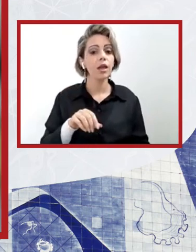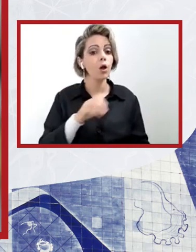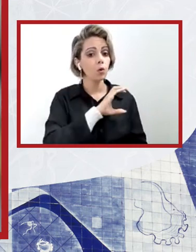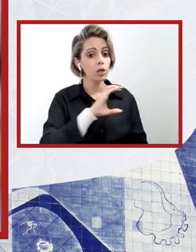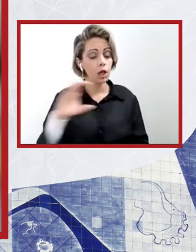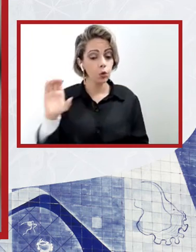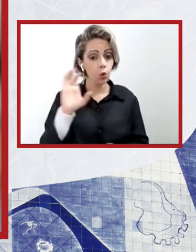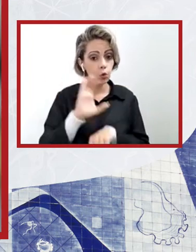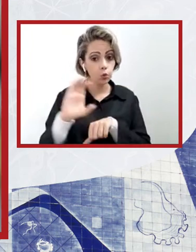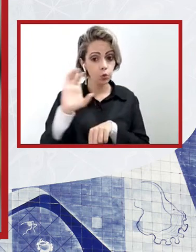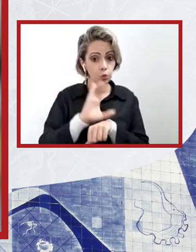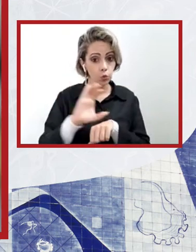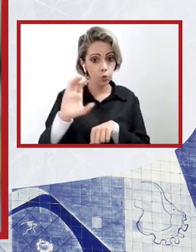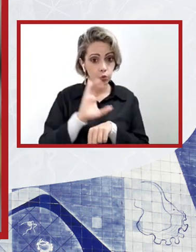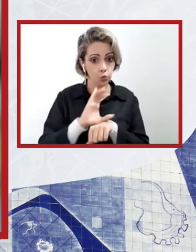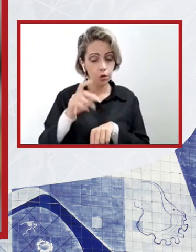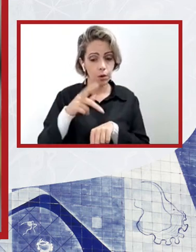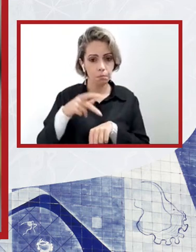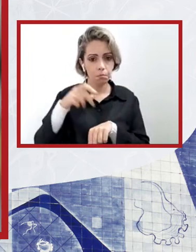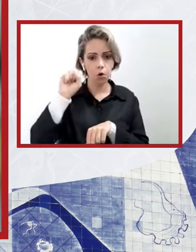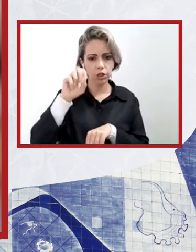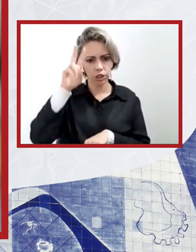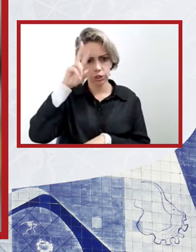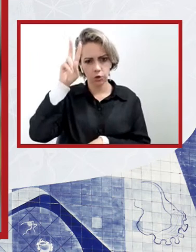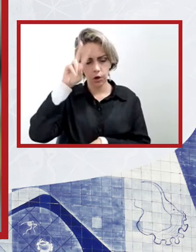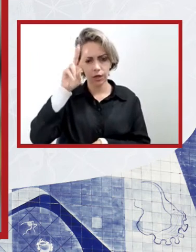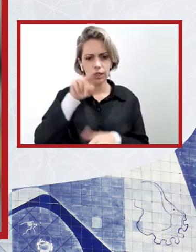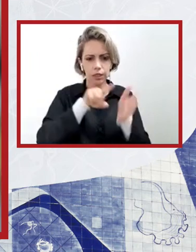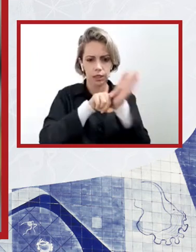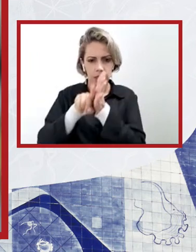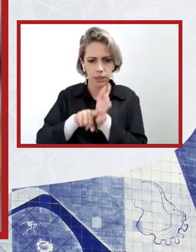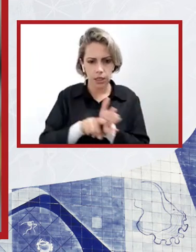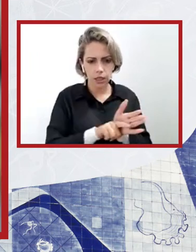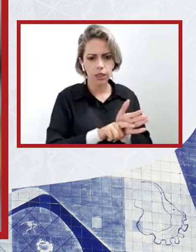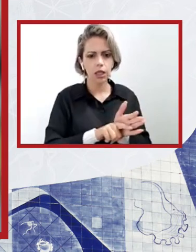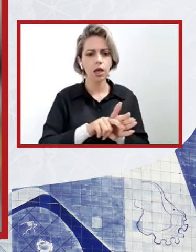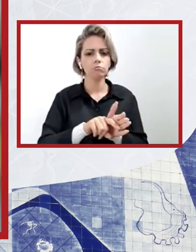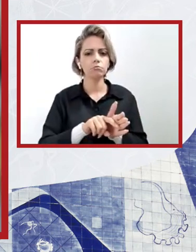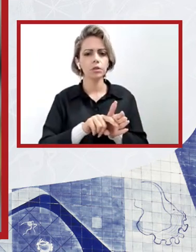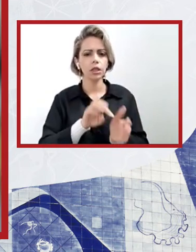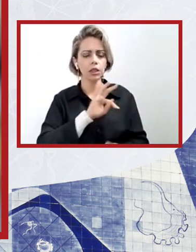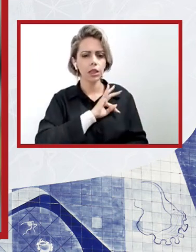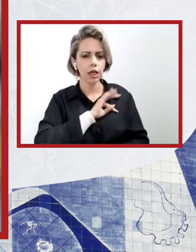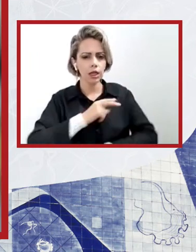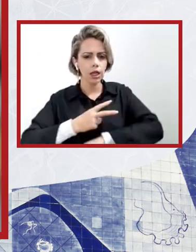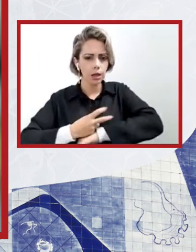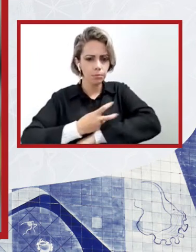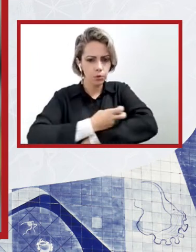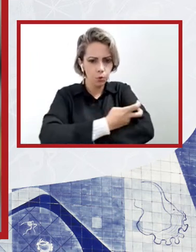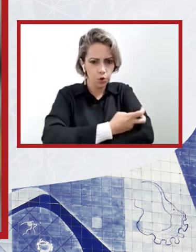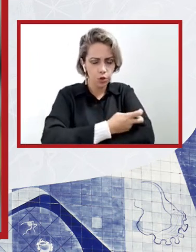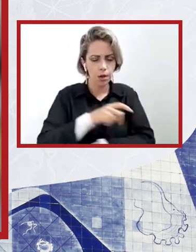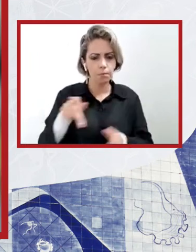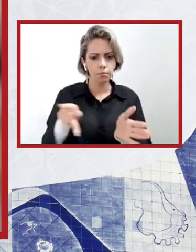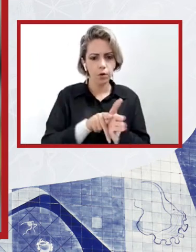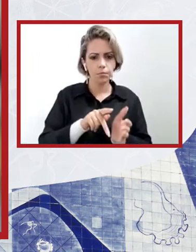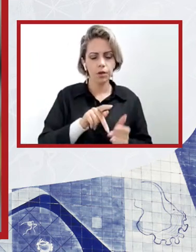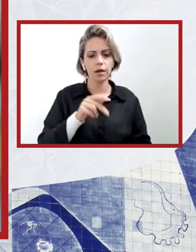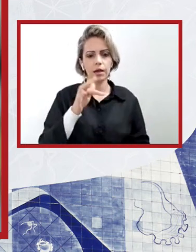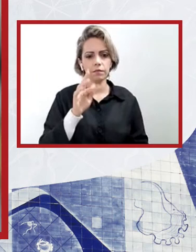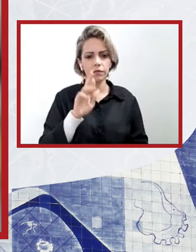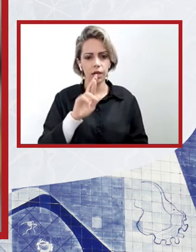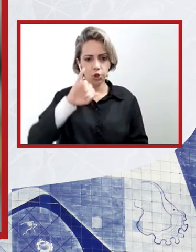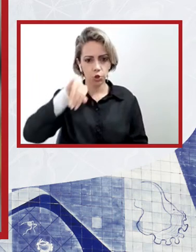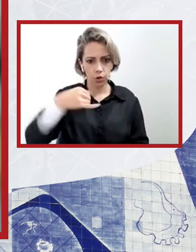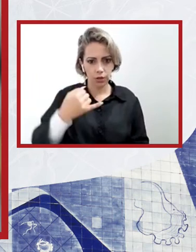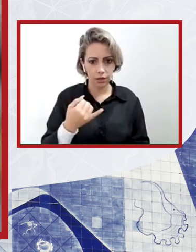da pós-graduação em História das Ciências e das Técnicas e Epistemologia da UFRJ.